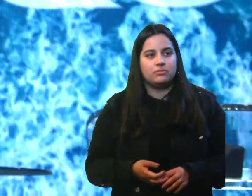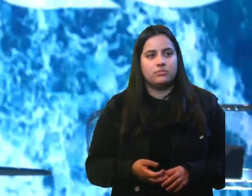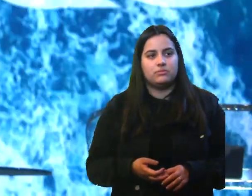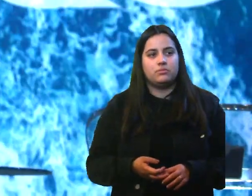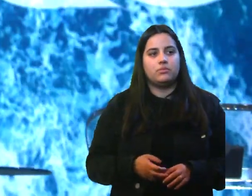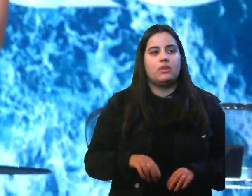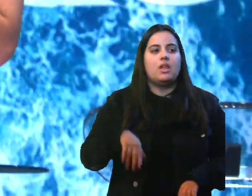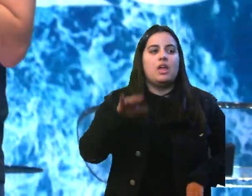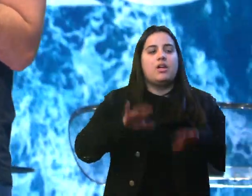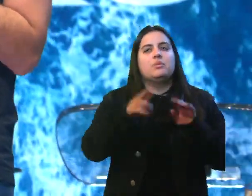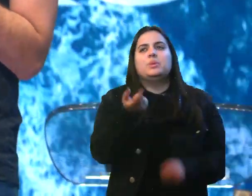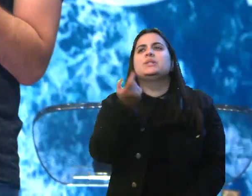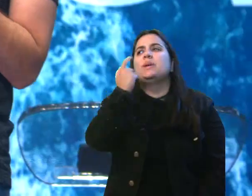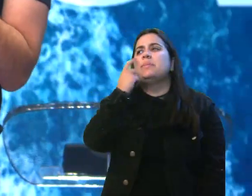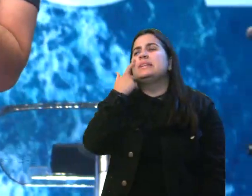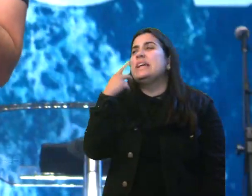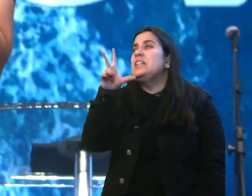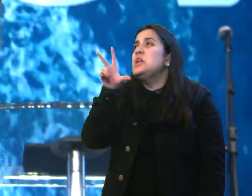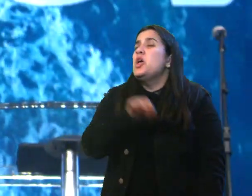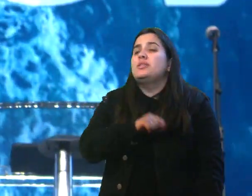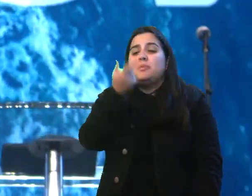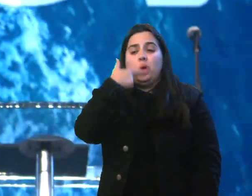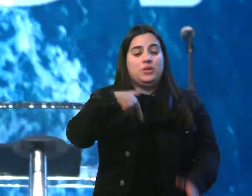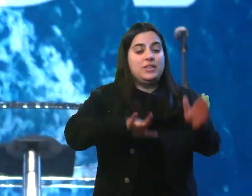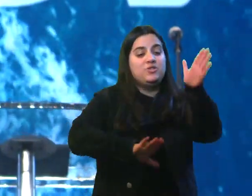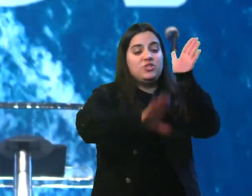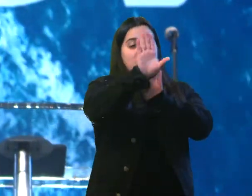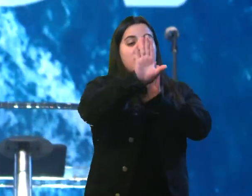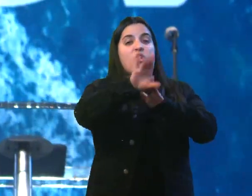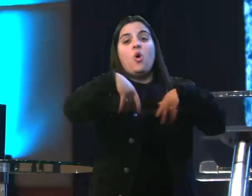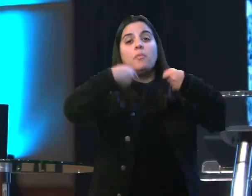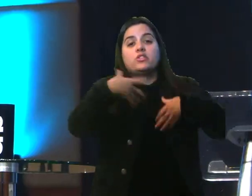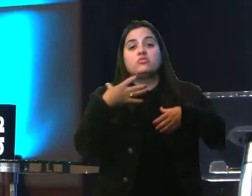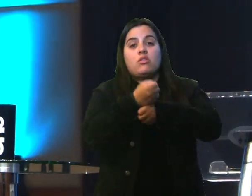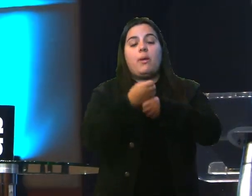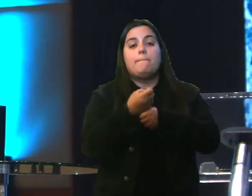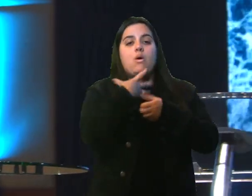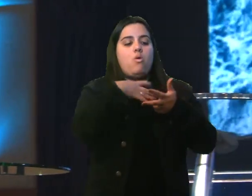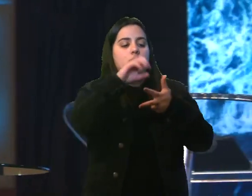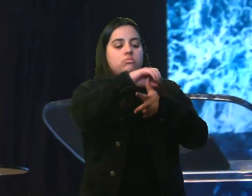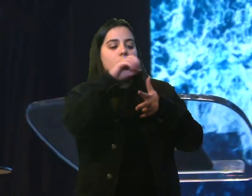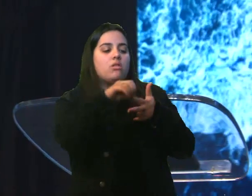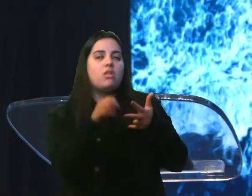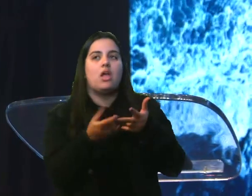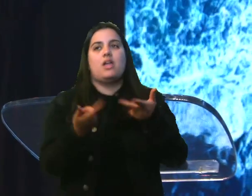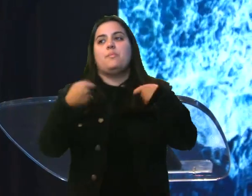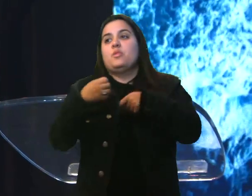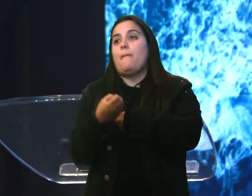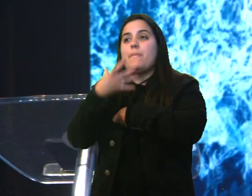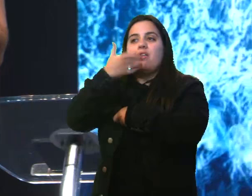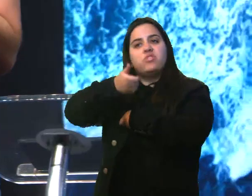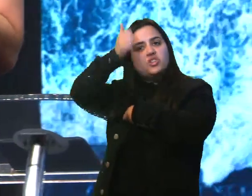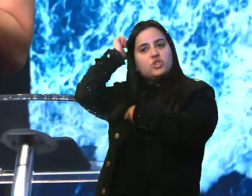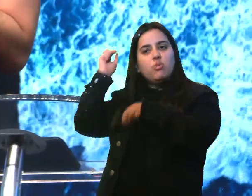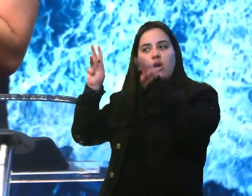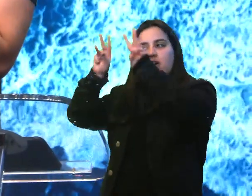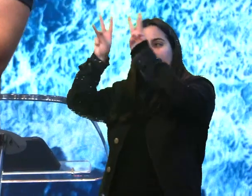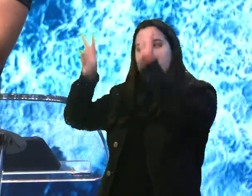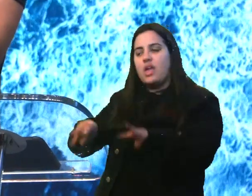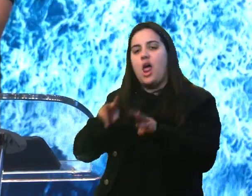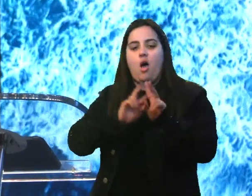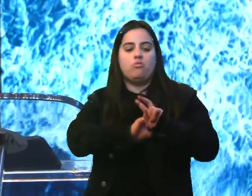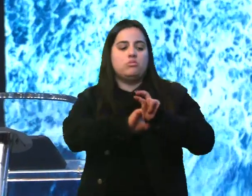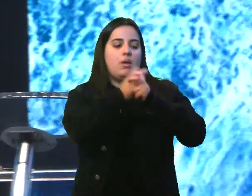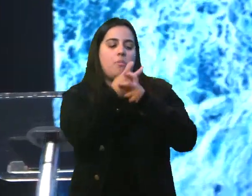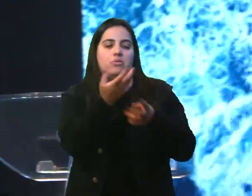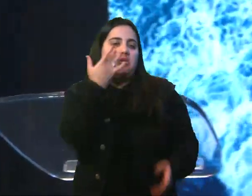E aí você pensa, cara, para eu ser bem sucedido eu tenho que ir bem no Enem. Eu tenho que ir bem na Federal. Na PUC, sei lá, a prova